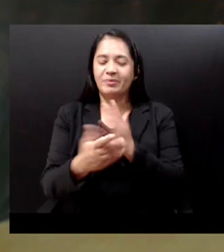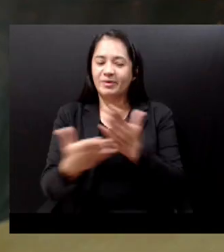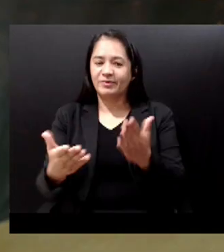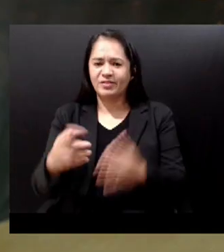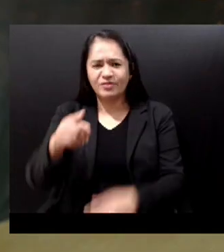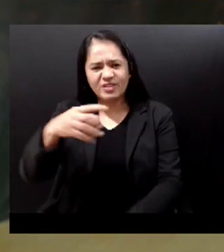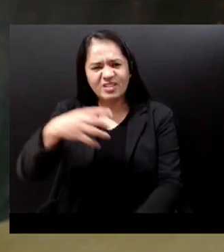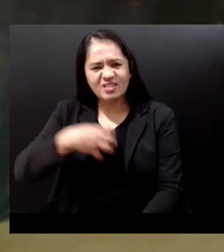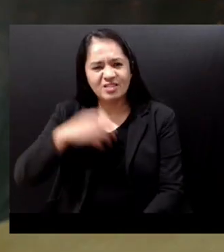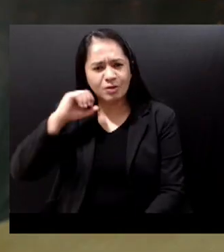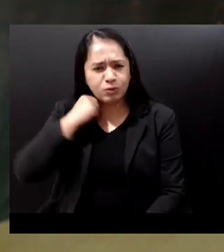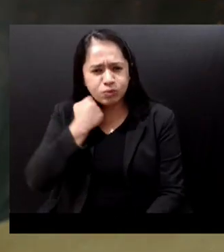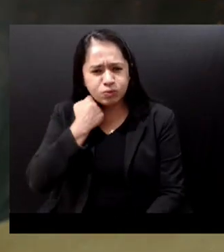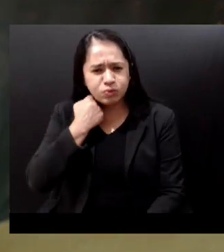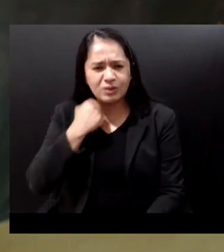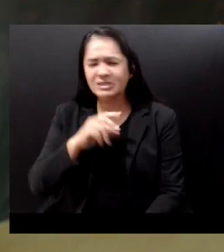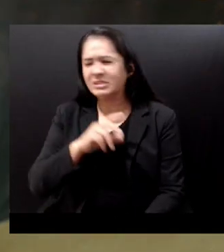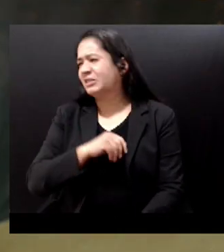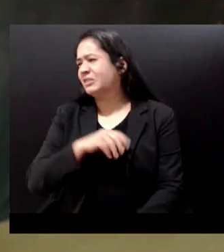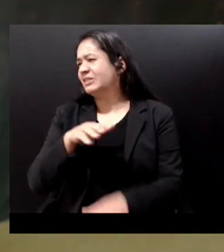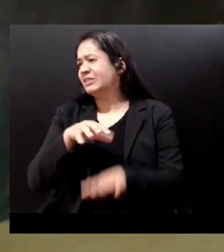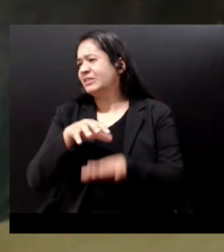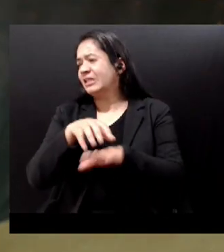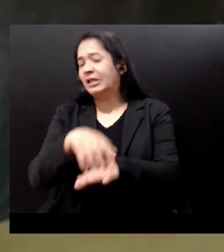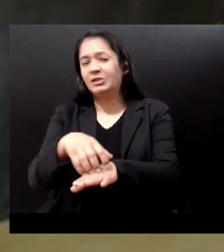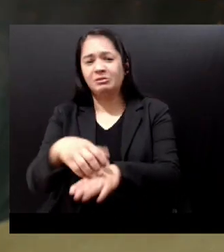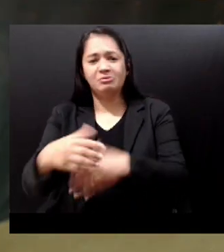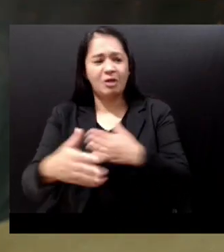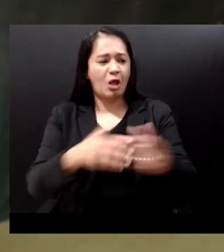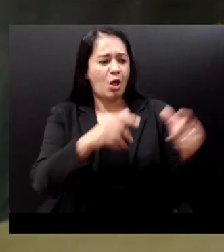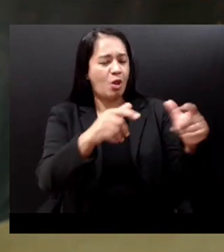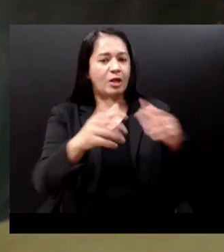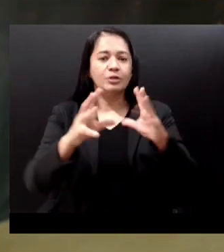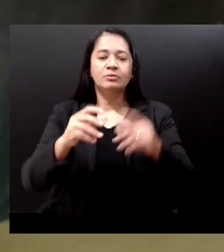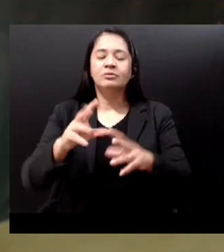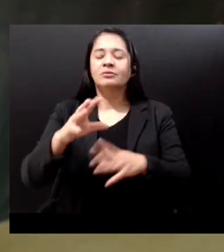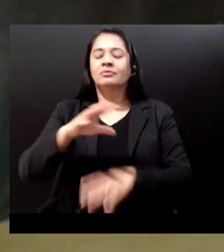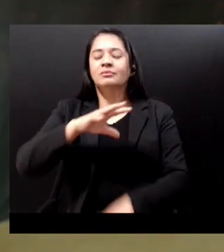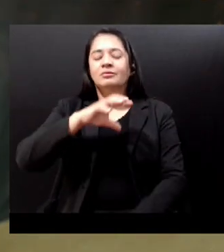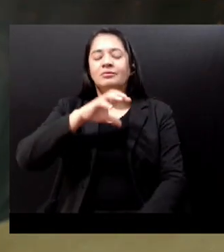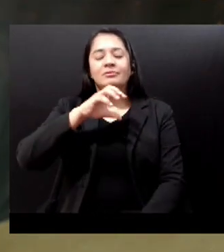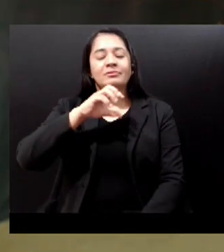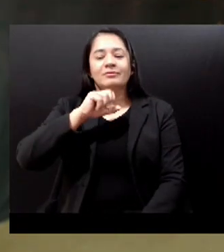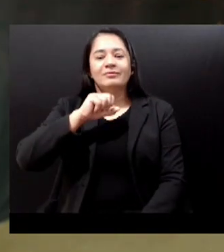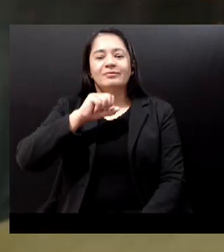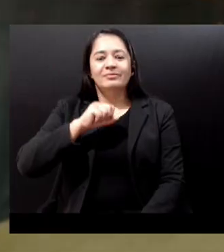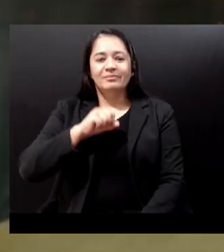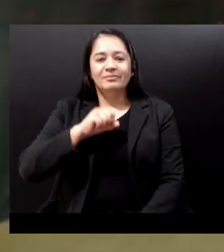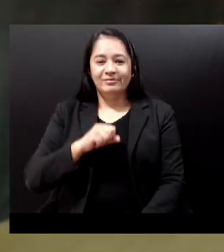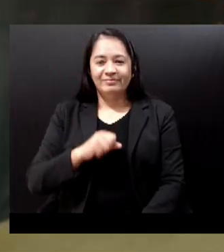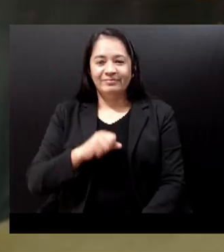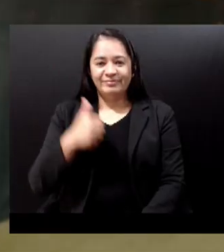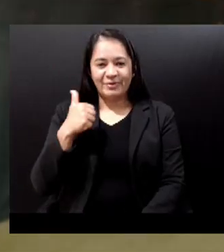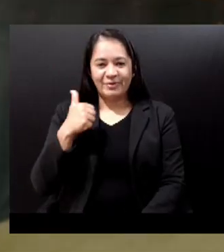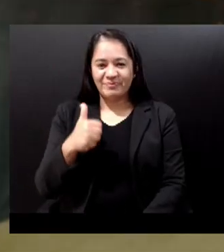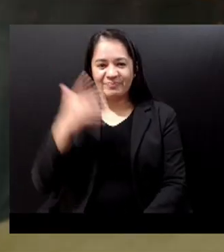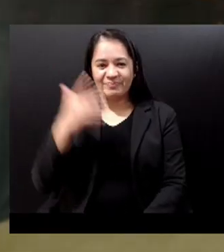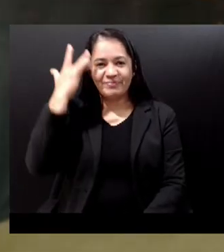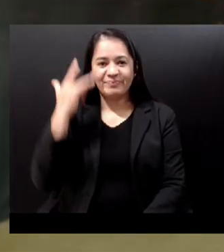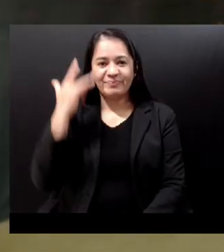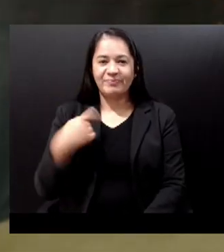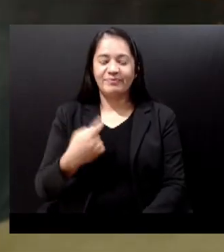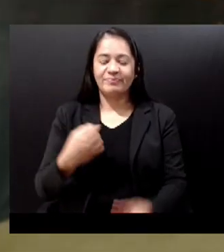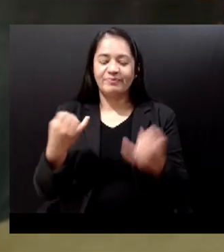estressado, gente. É no trânsito, é em tudo quanto é lugar. Ó, respira e solta. Tá bom? Amanhã a gente fala, então, como